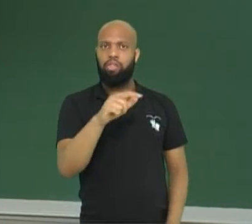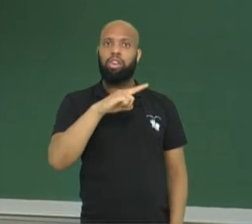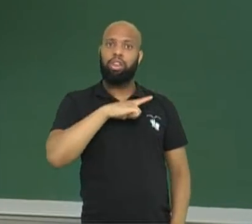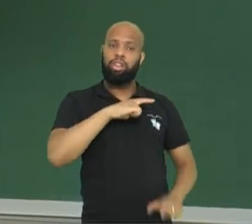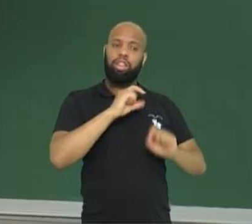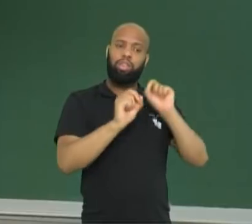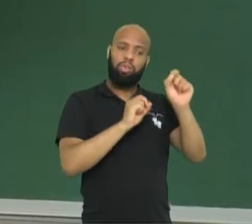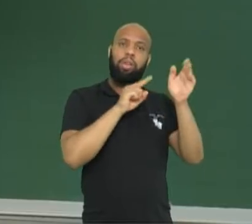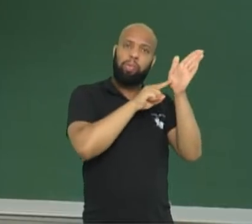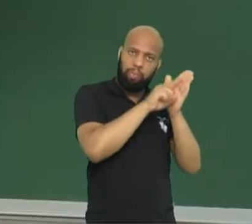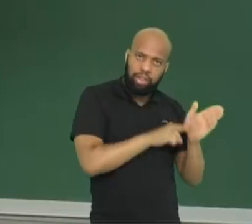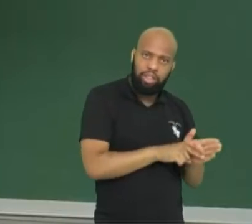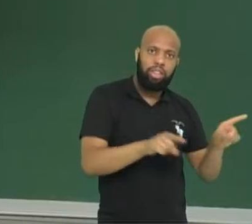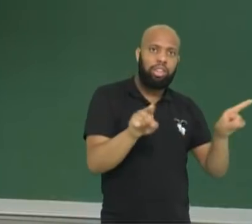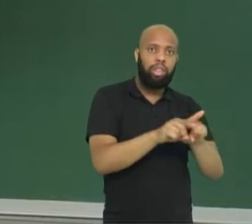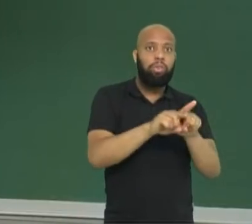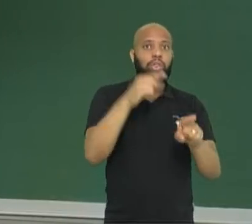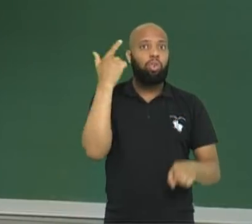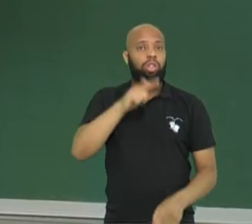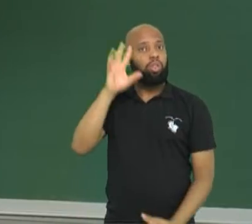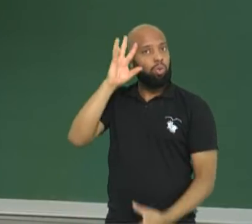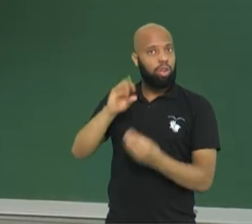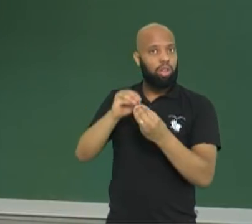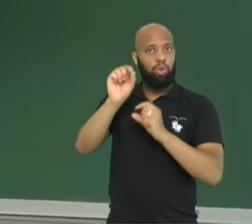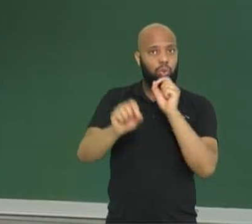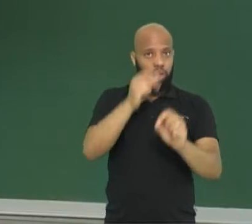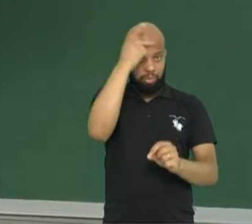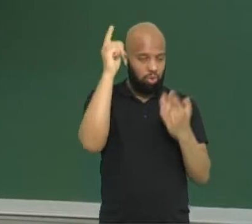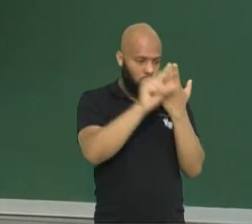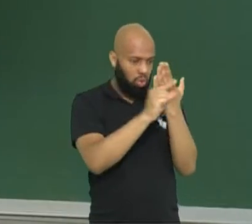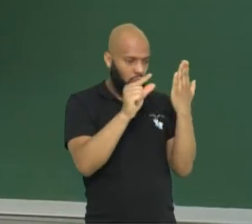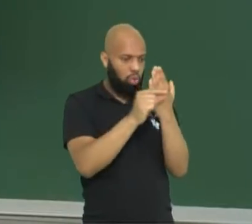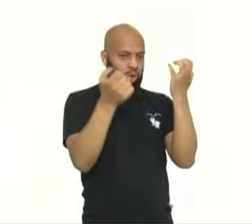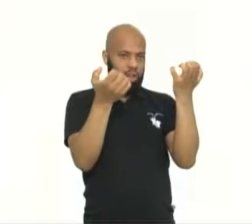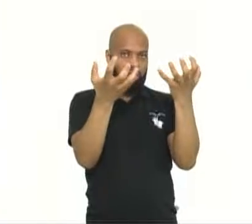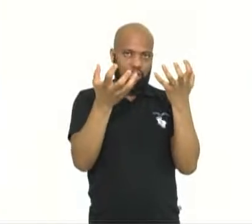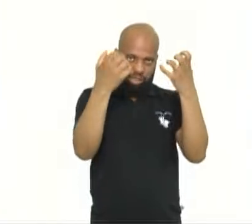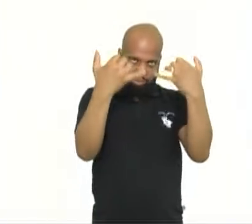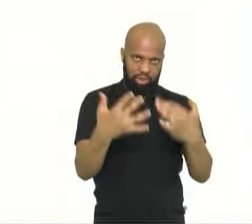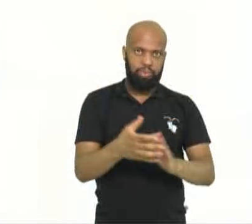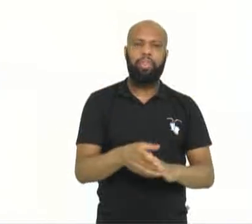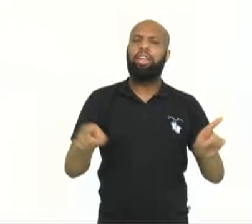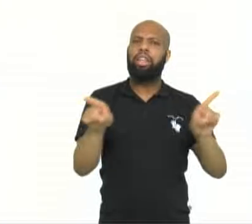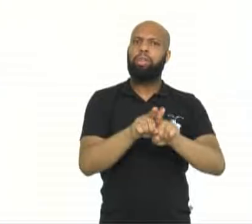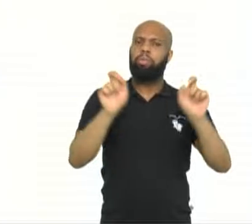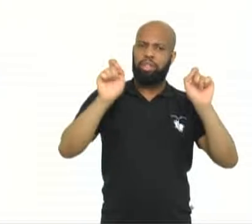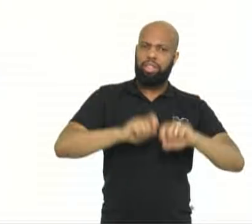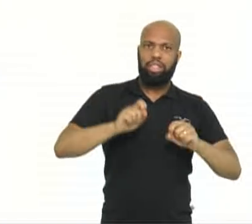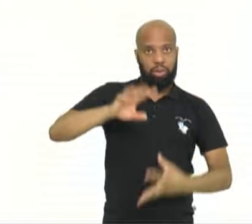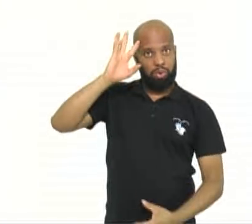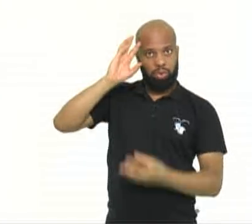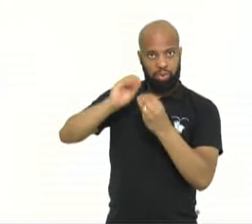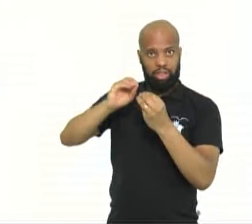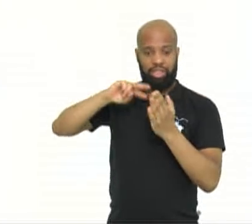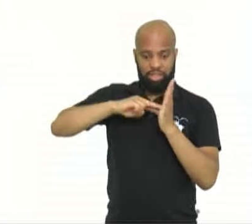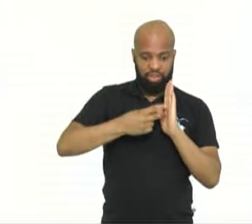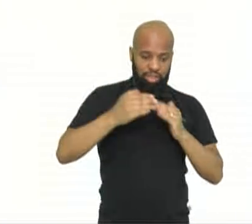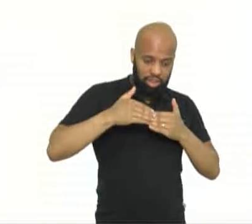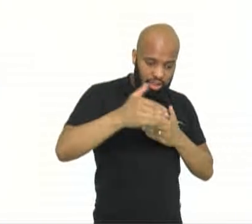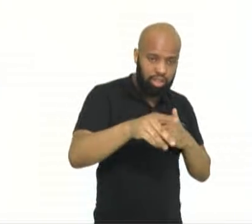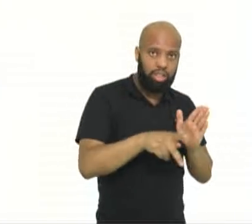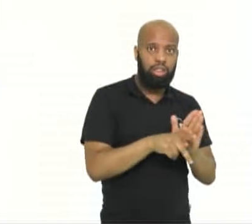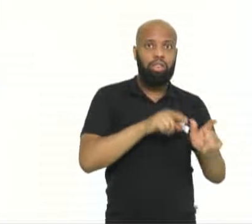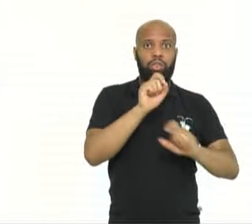vou fazer a busca, né, para compreender ali o que o autor quis colocar. Também é possível compreender esse significado a partir